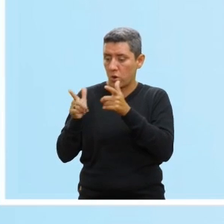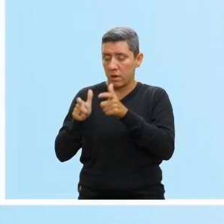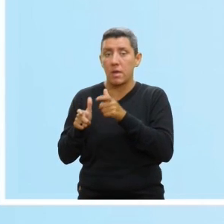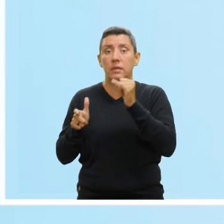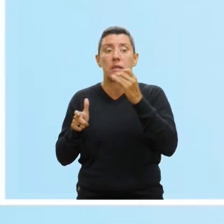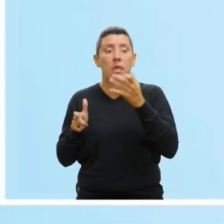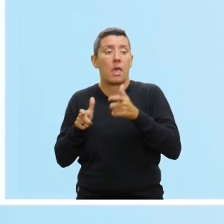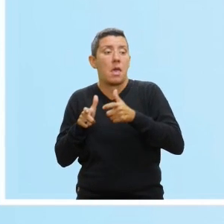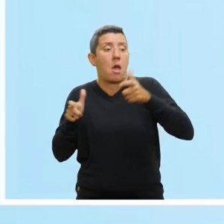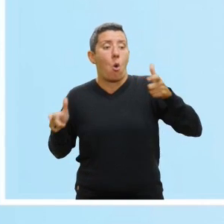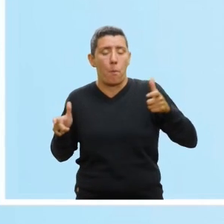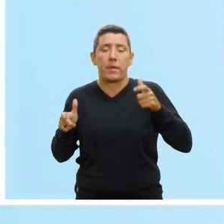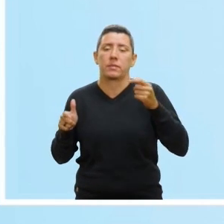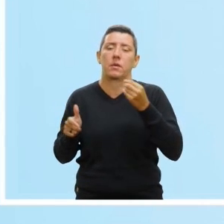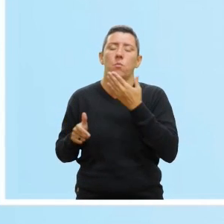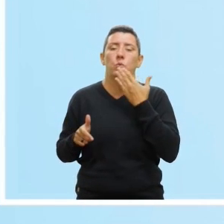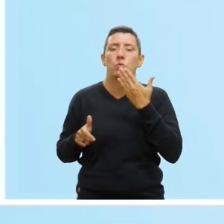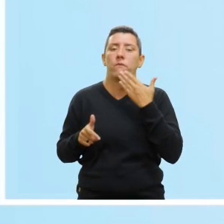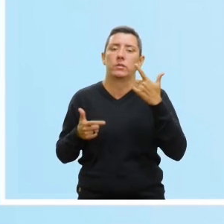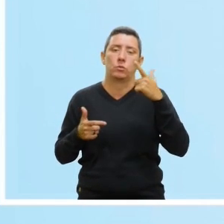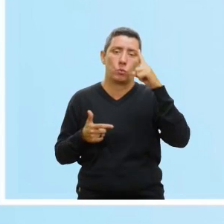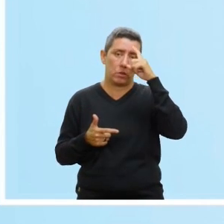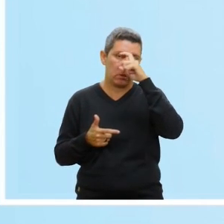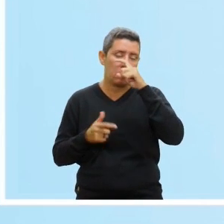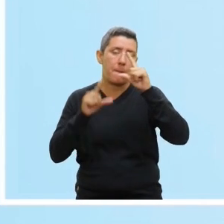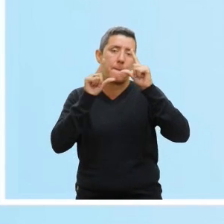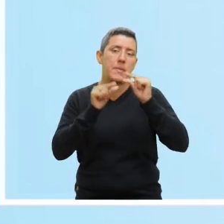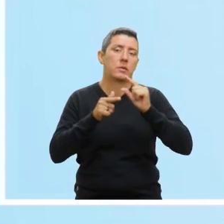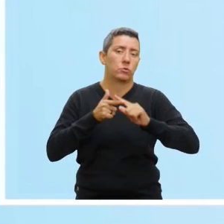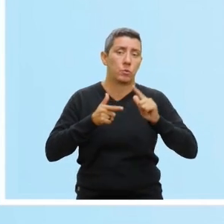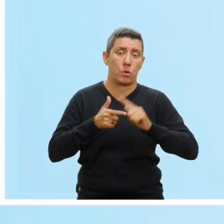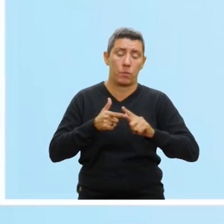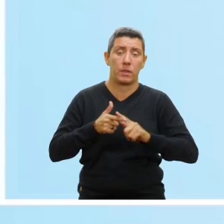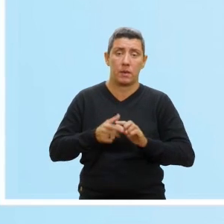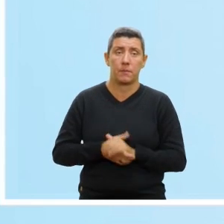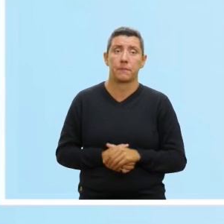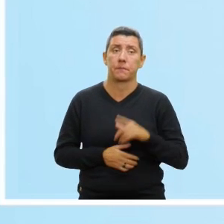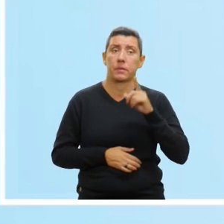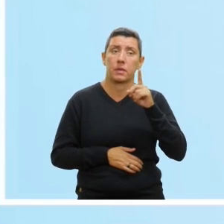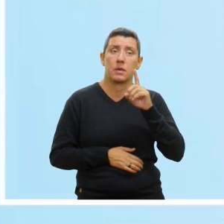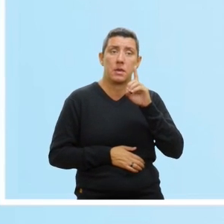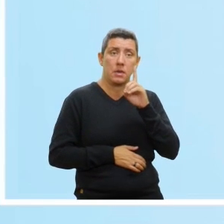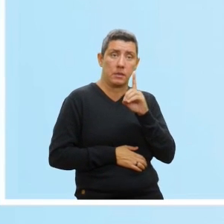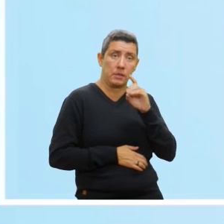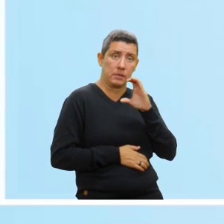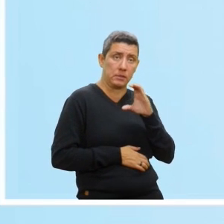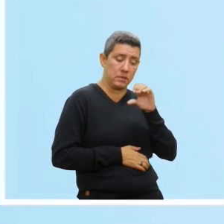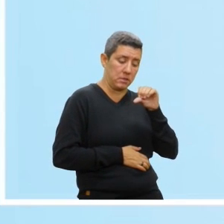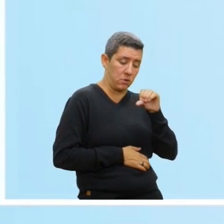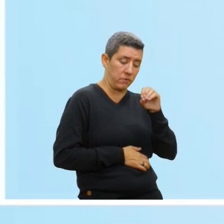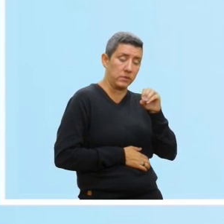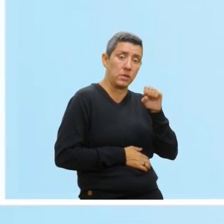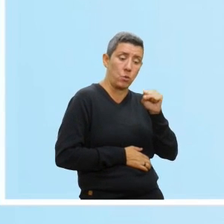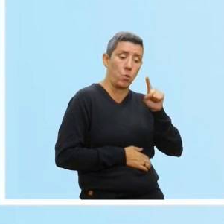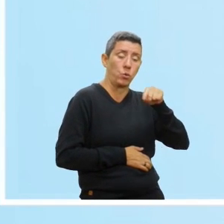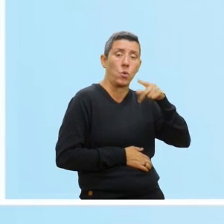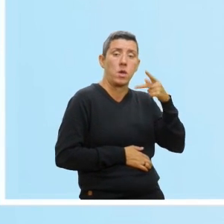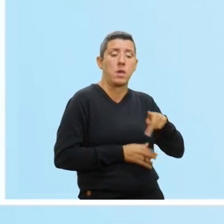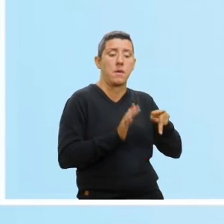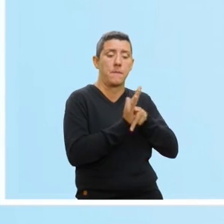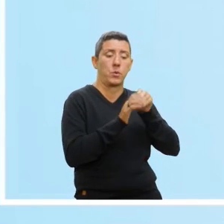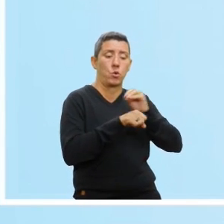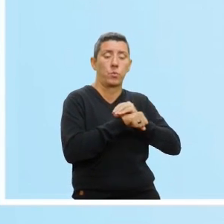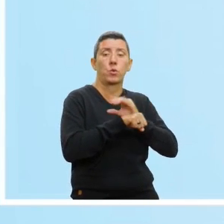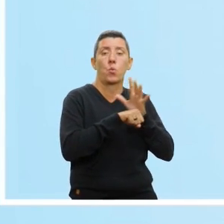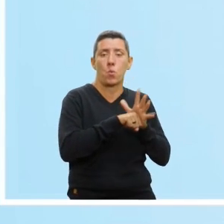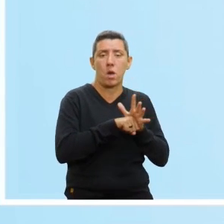sem problemas, né? Sem dificuldades. Então, o DC908 é o equipamento Huawei que a gente